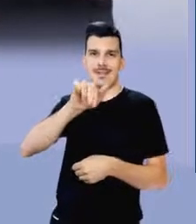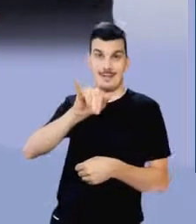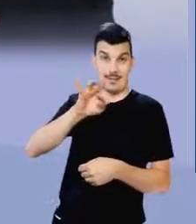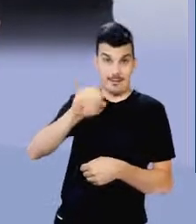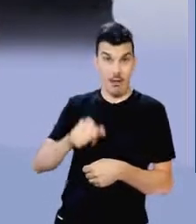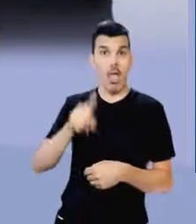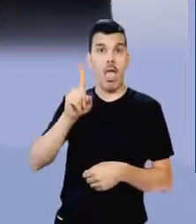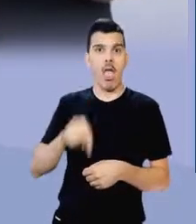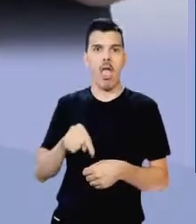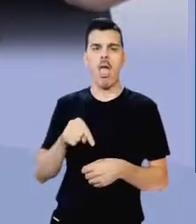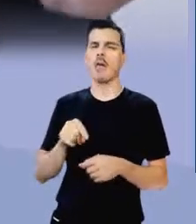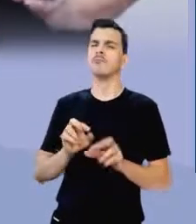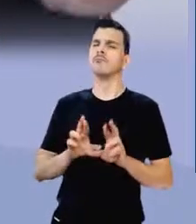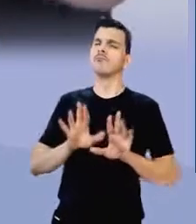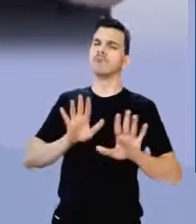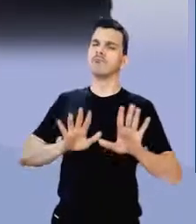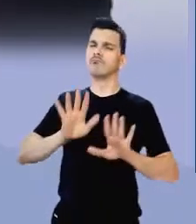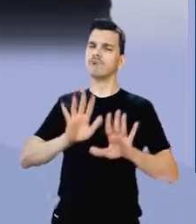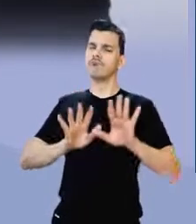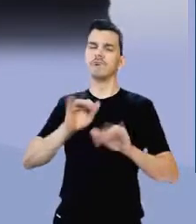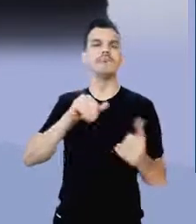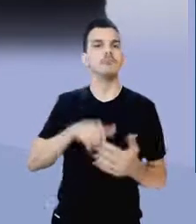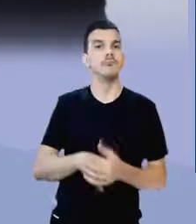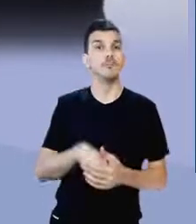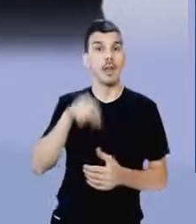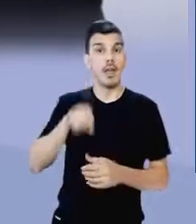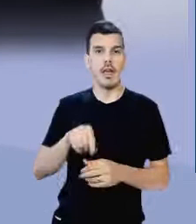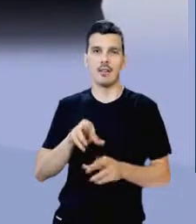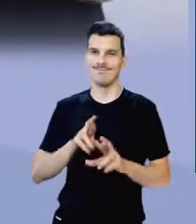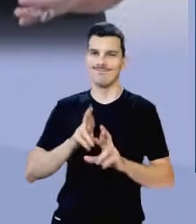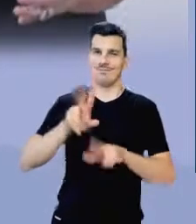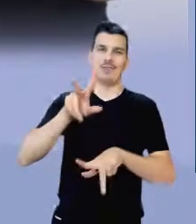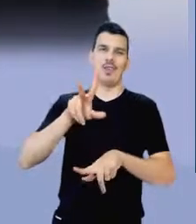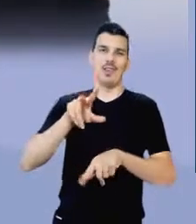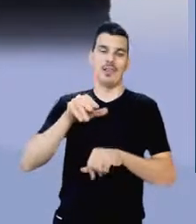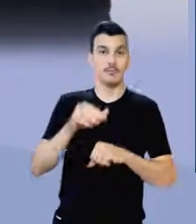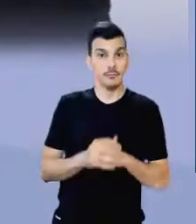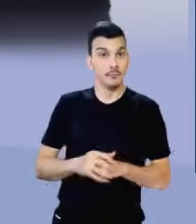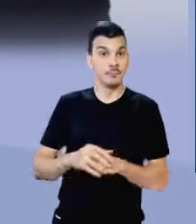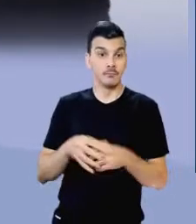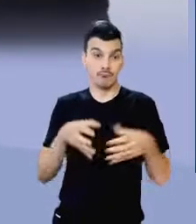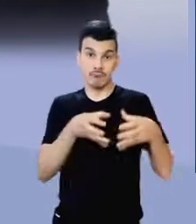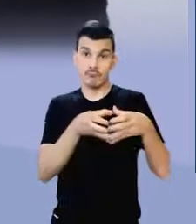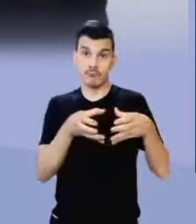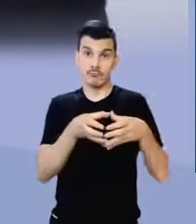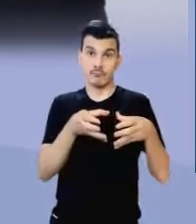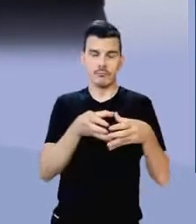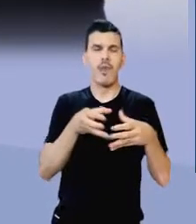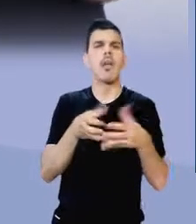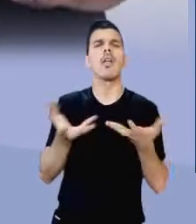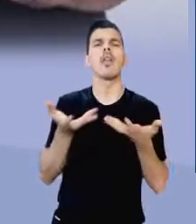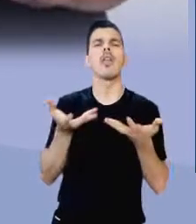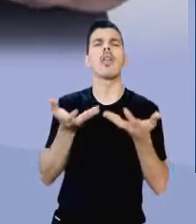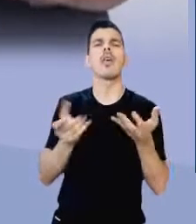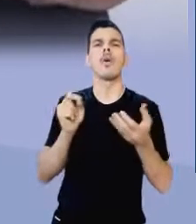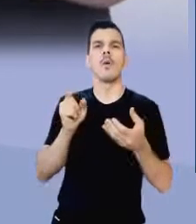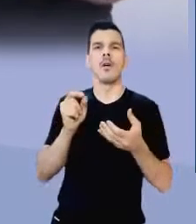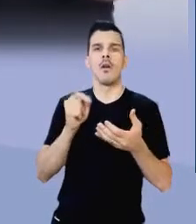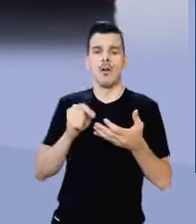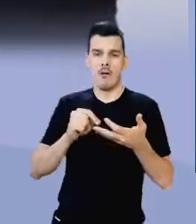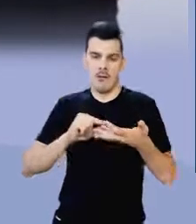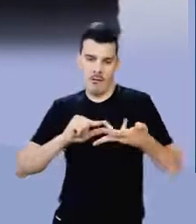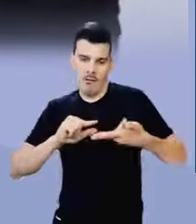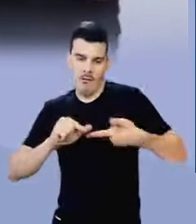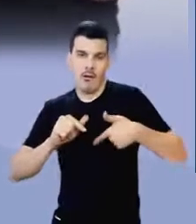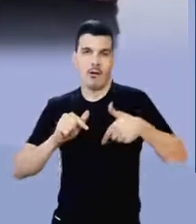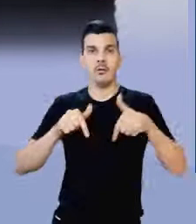modernista, era muito arbitrária, foi uma geração irreverente, uma geração que buscou, por meio de